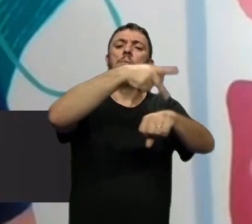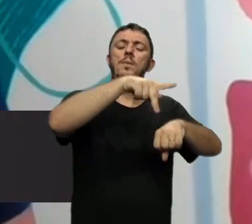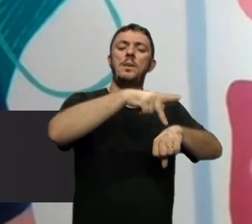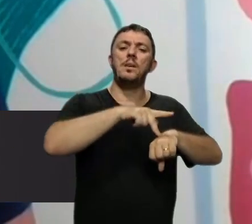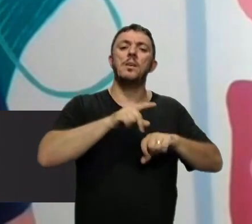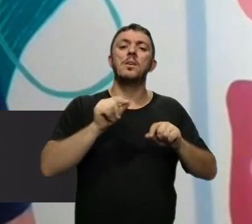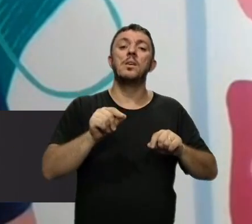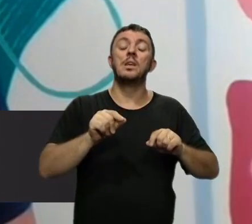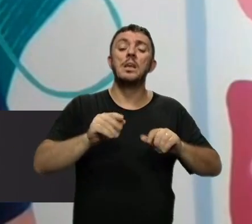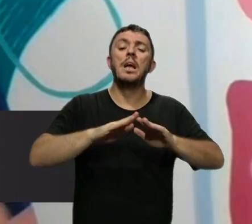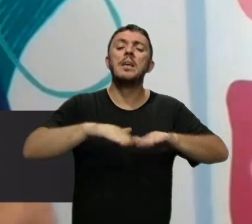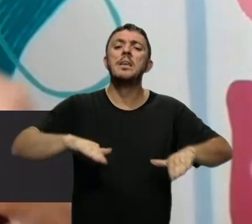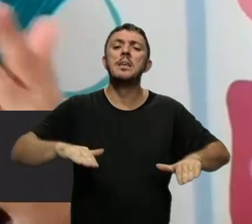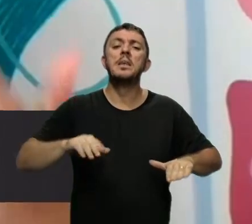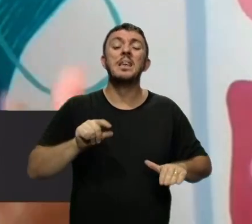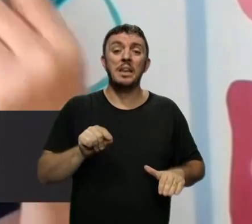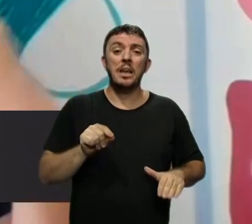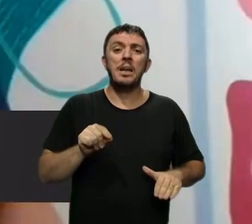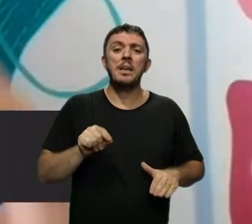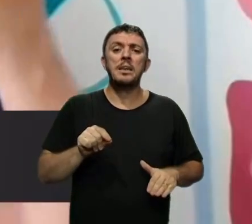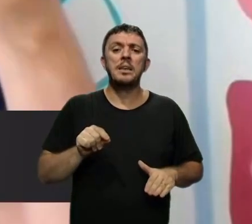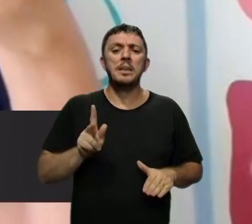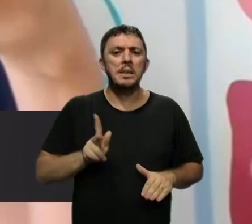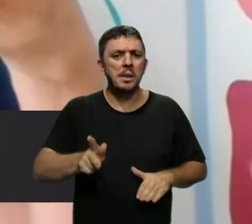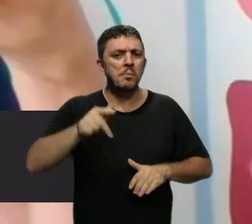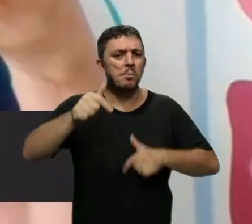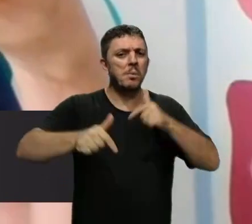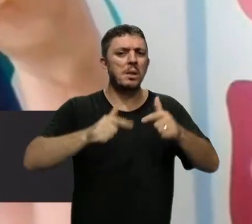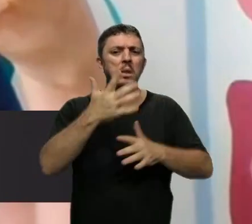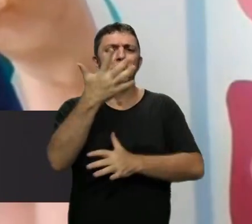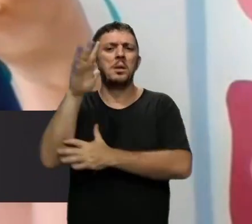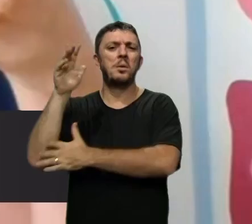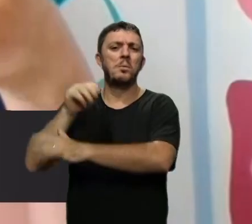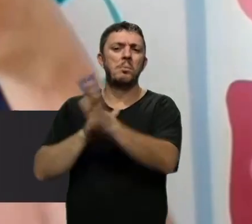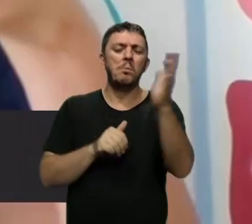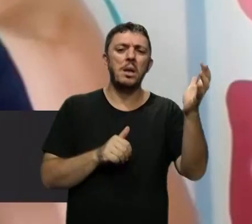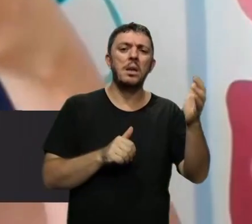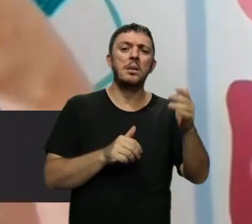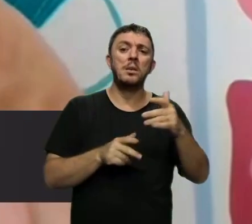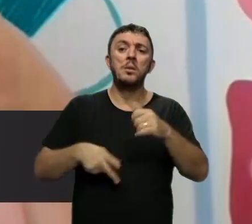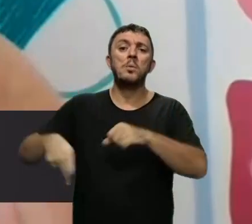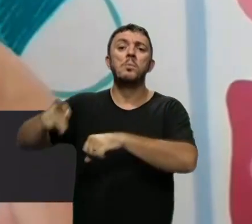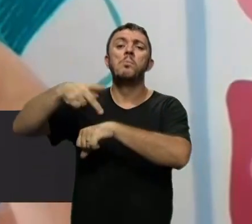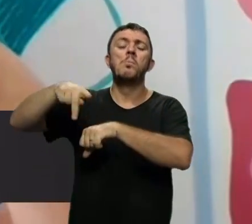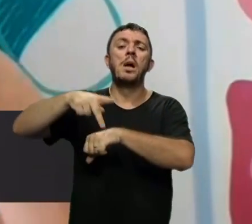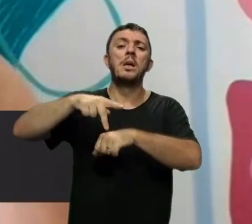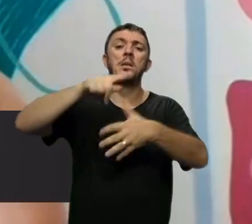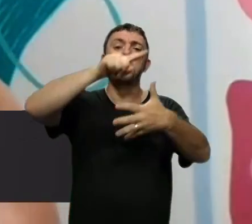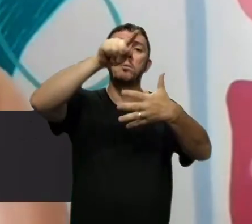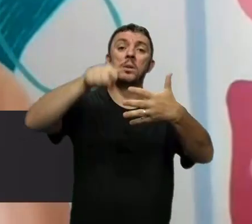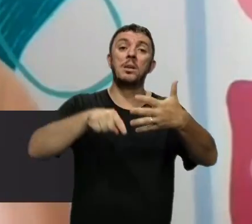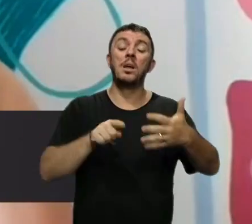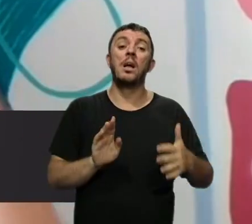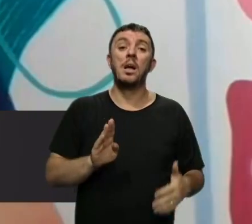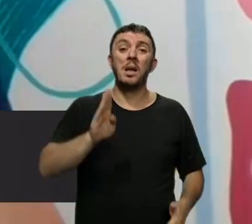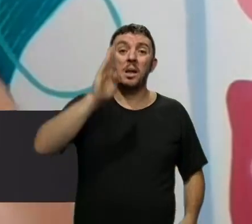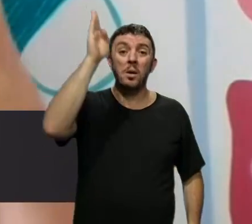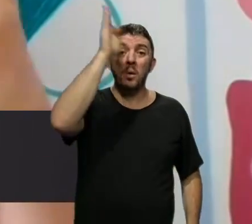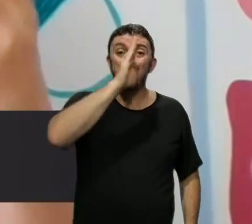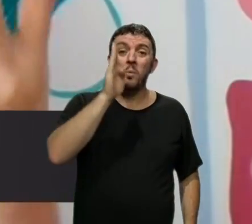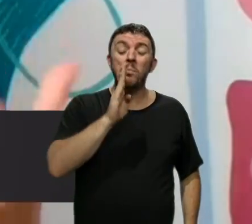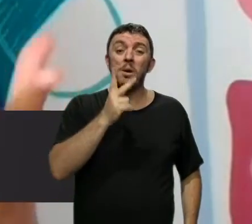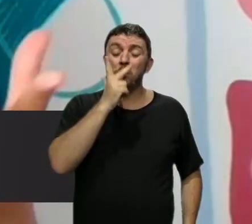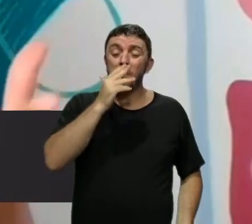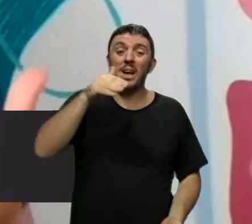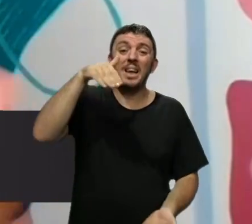crianças brincavam com a natureza, e de todos os países o Brasil estava em terceiro lugar, mas de baixo para cima. E